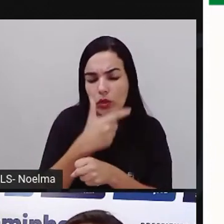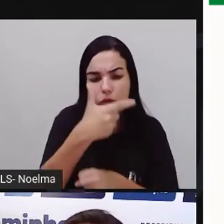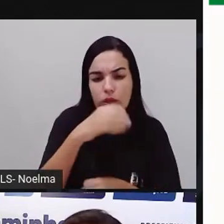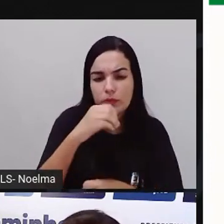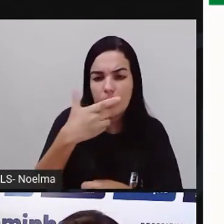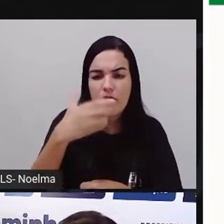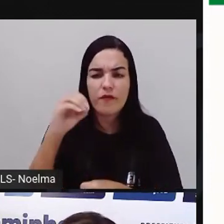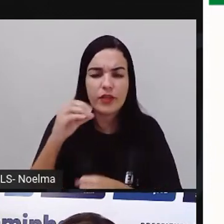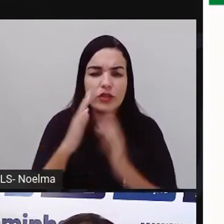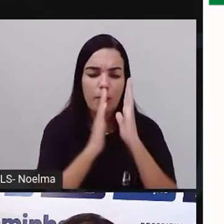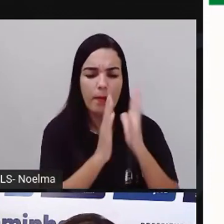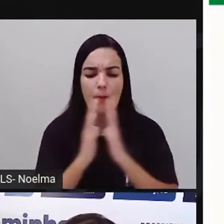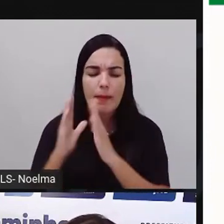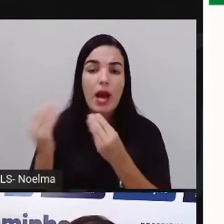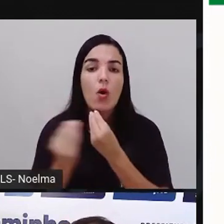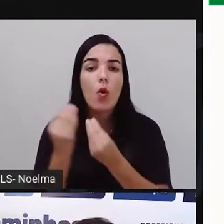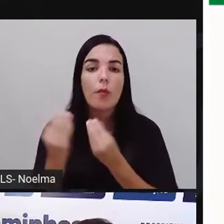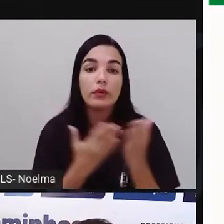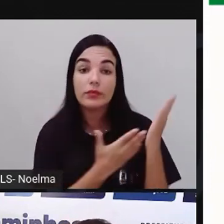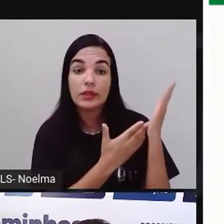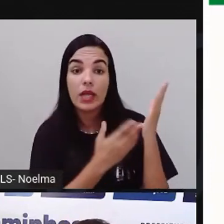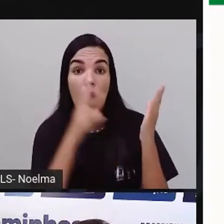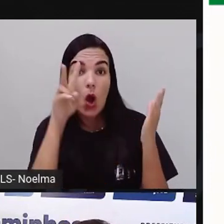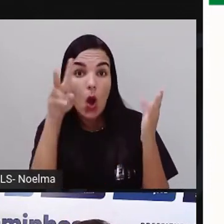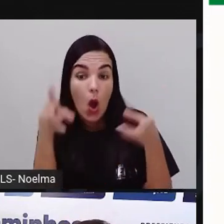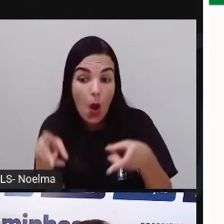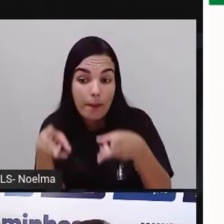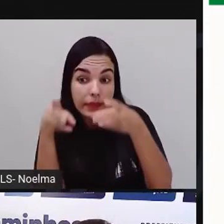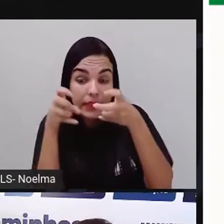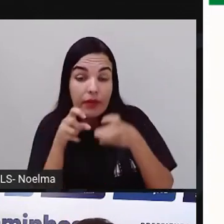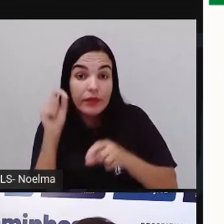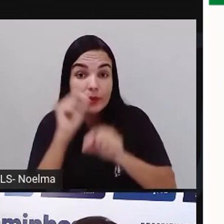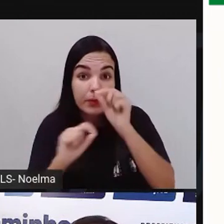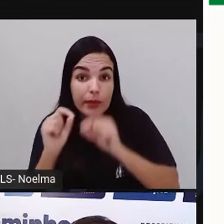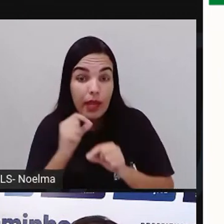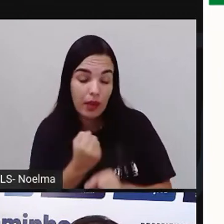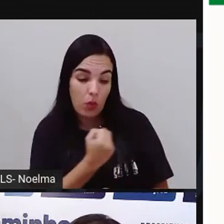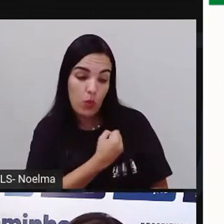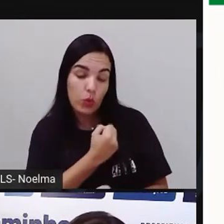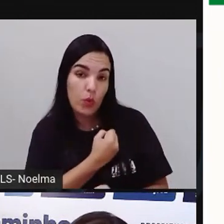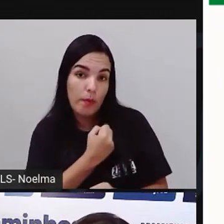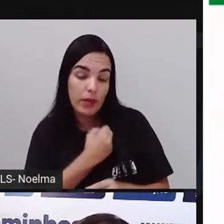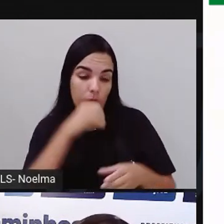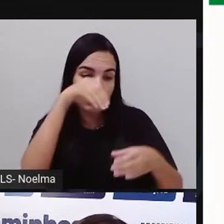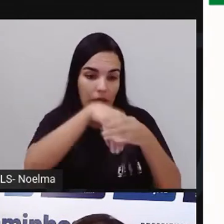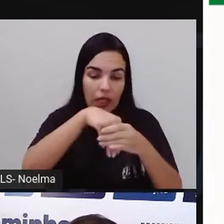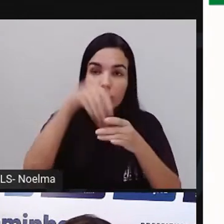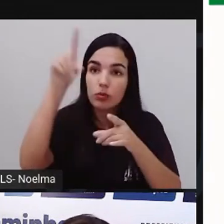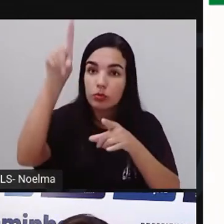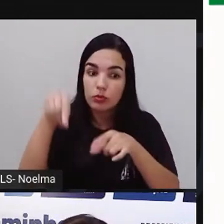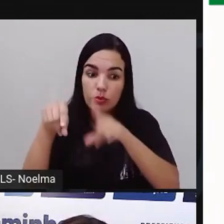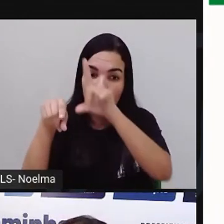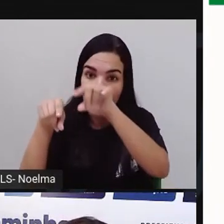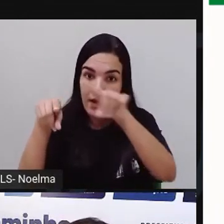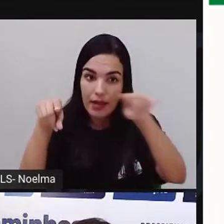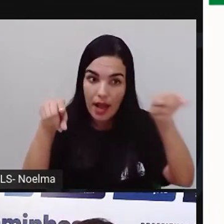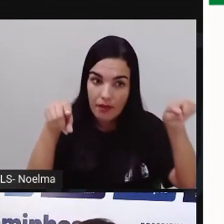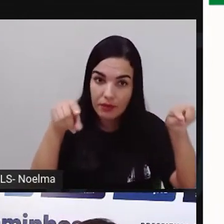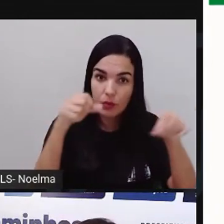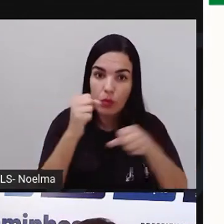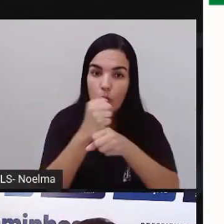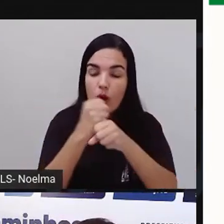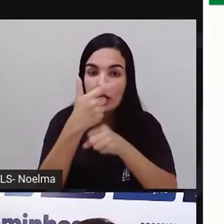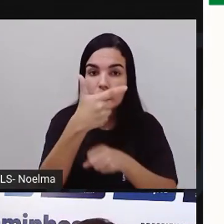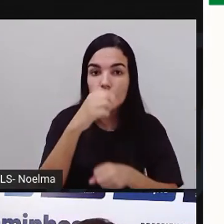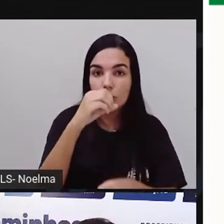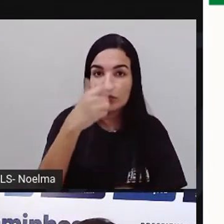quadro posicional. Observando aqui ó, o valor mostrado no gráfico para o ano de 2020,